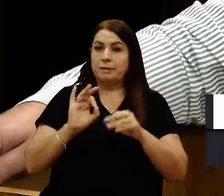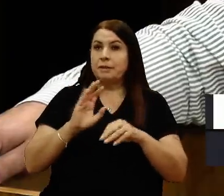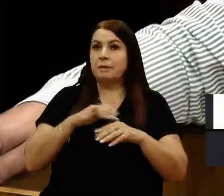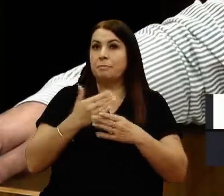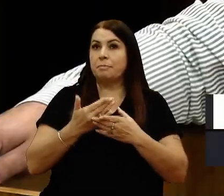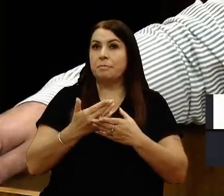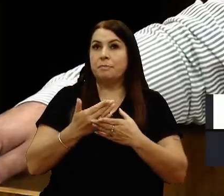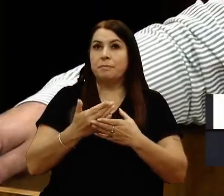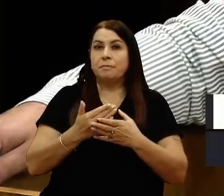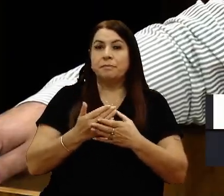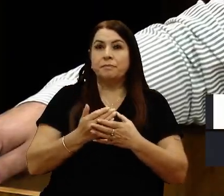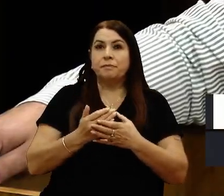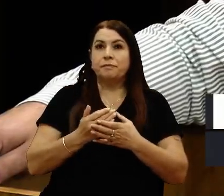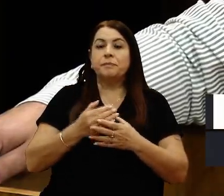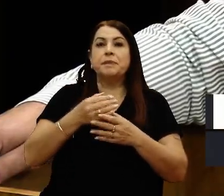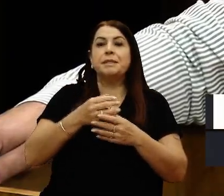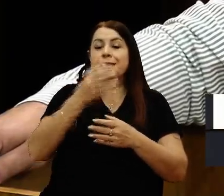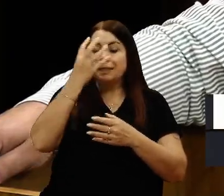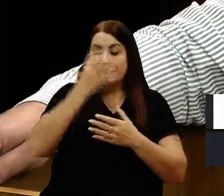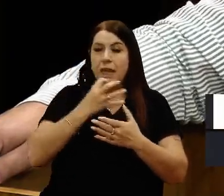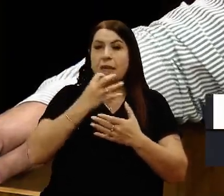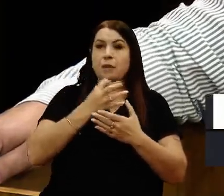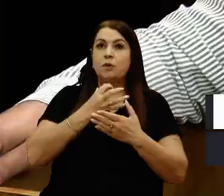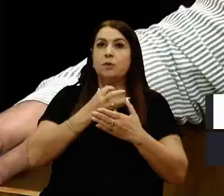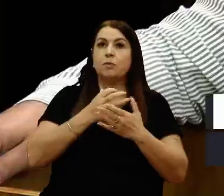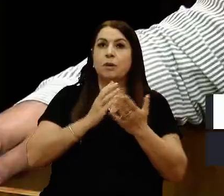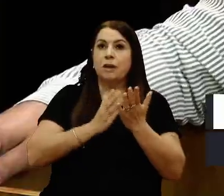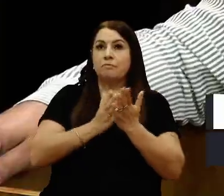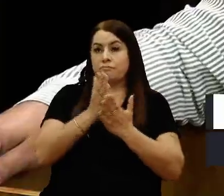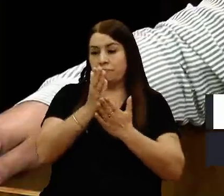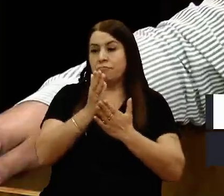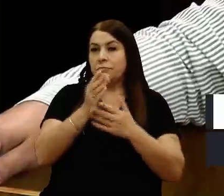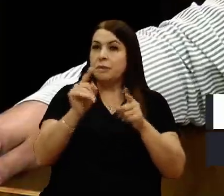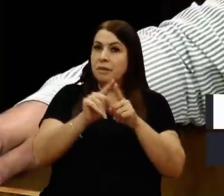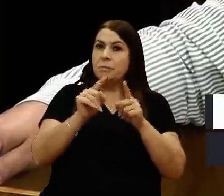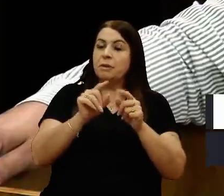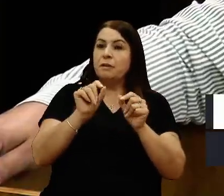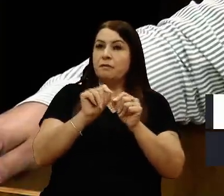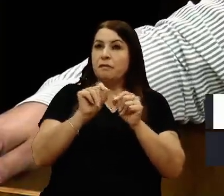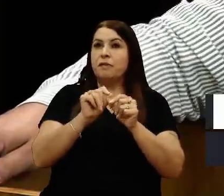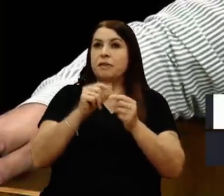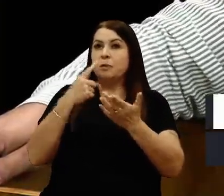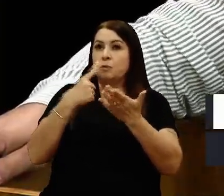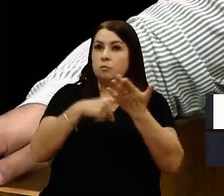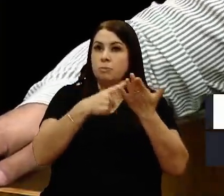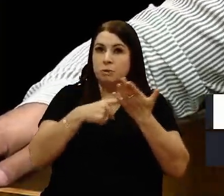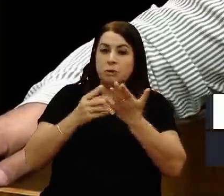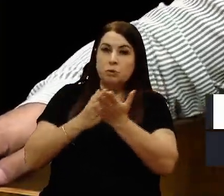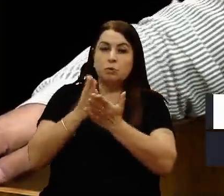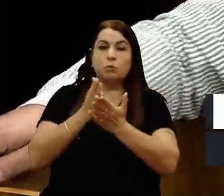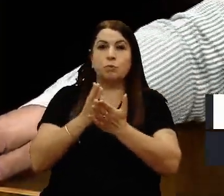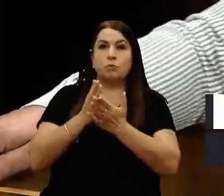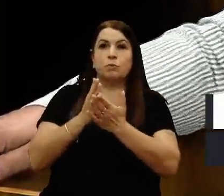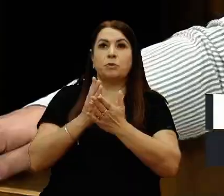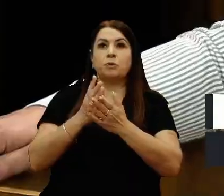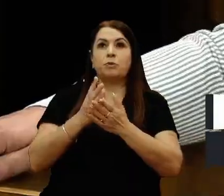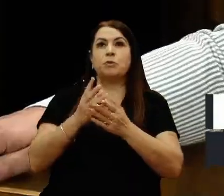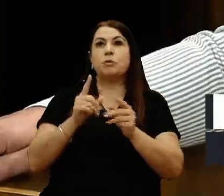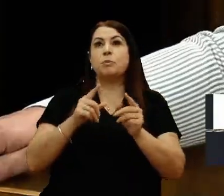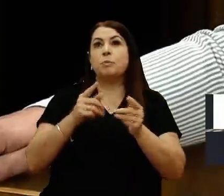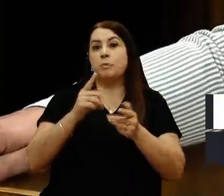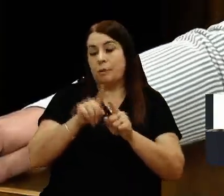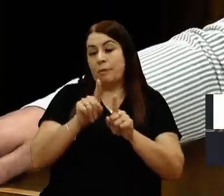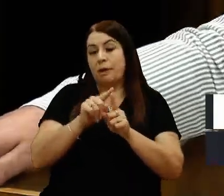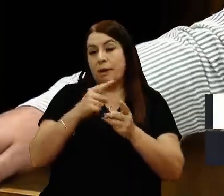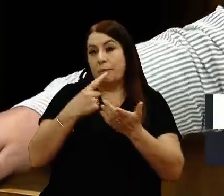mais sério que a lealdade e que cumprir os acordos e aquilo que a gente se compromete. E o